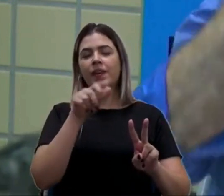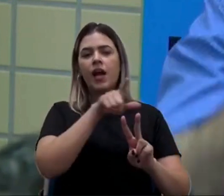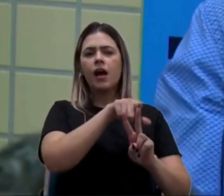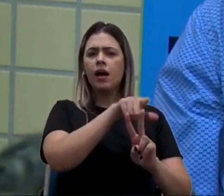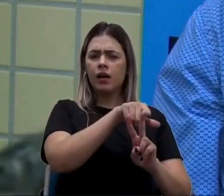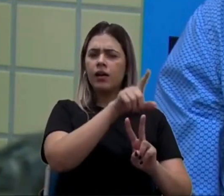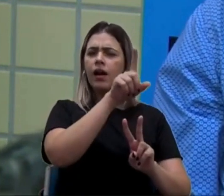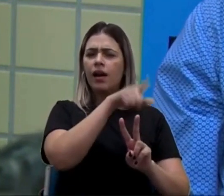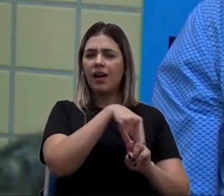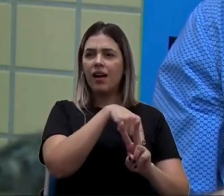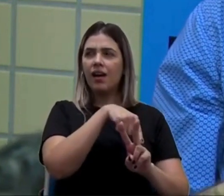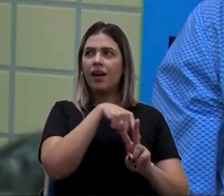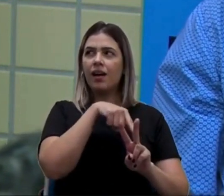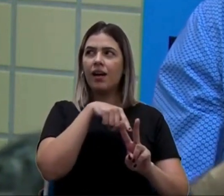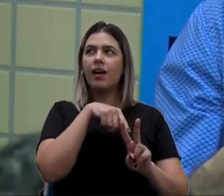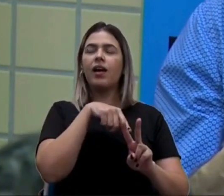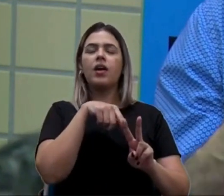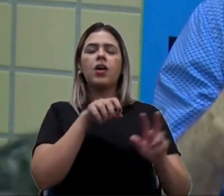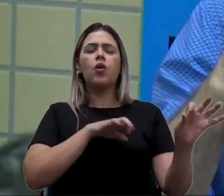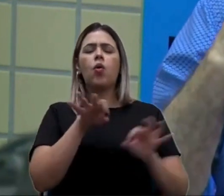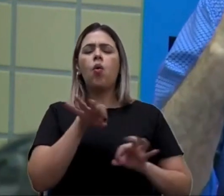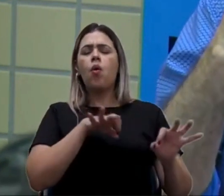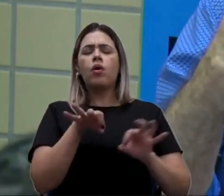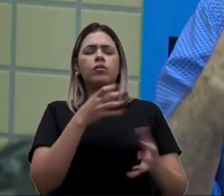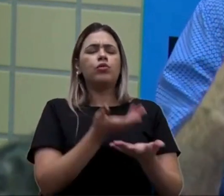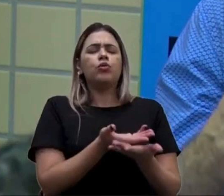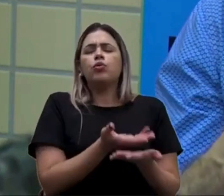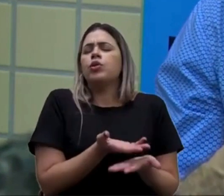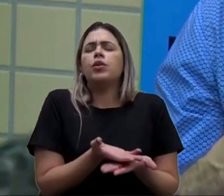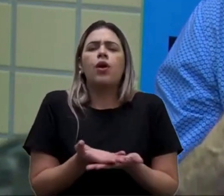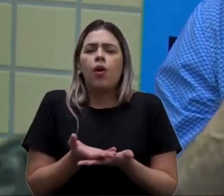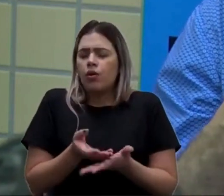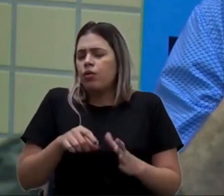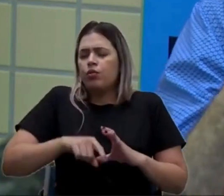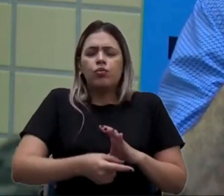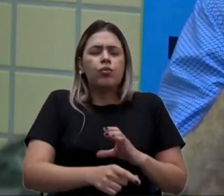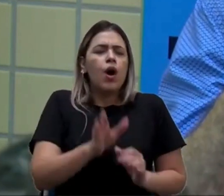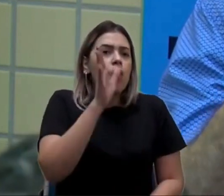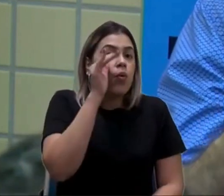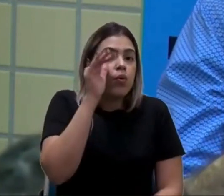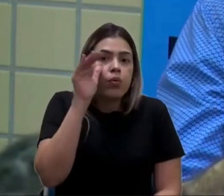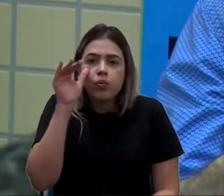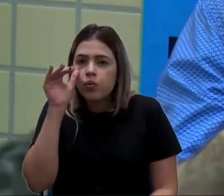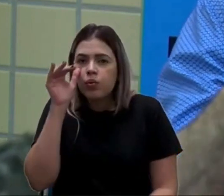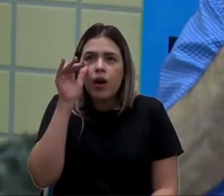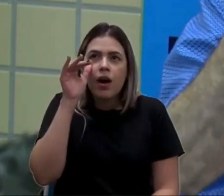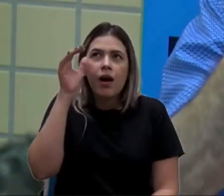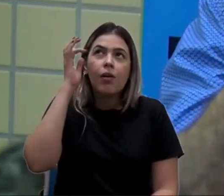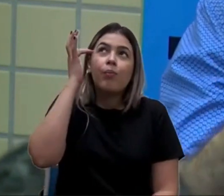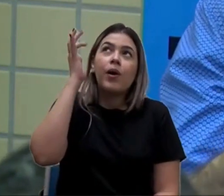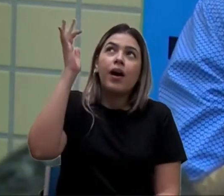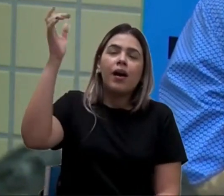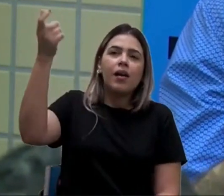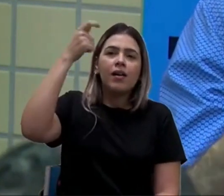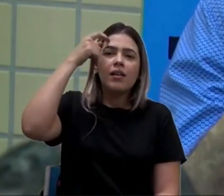profundamente aplicada Estudiosa e ela é de uma curiosidade intelectual de uma curiosidade